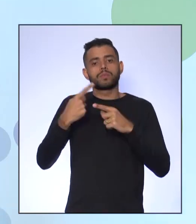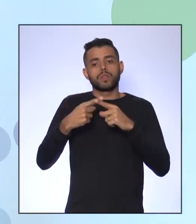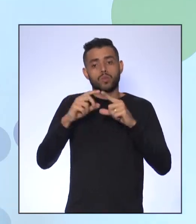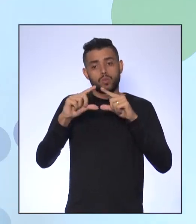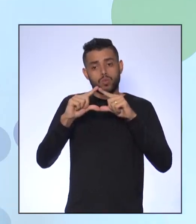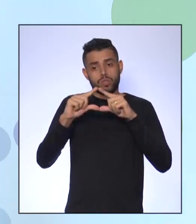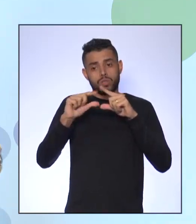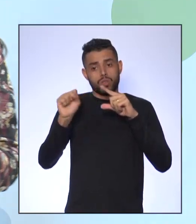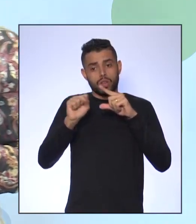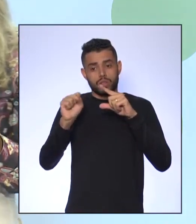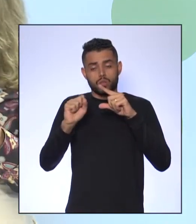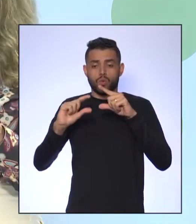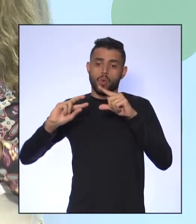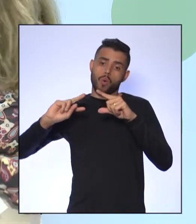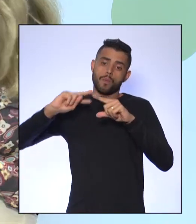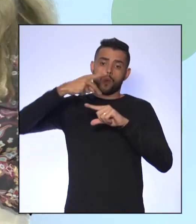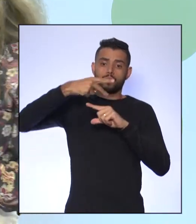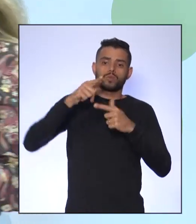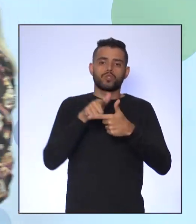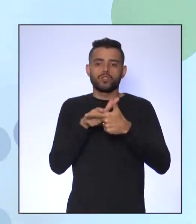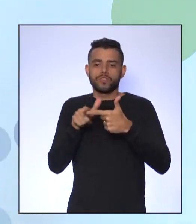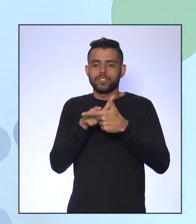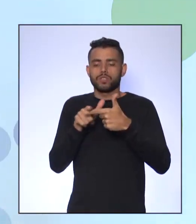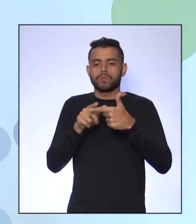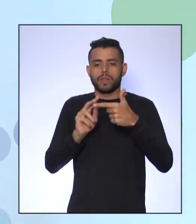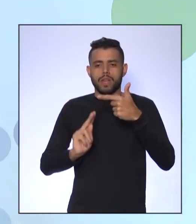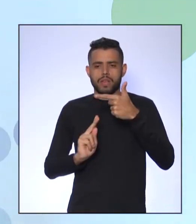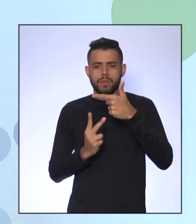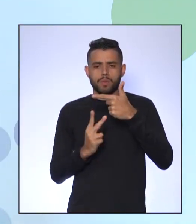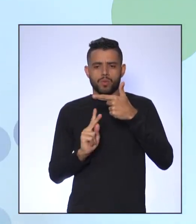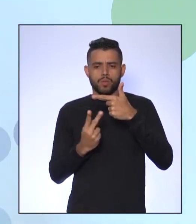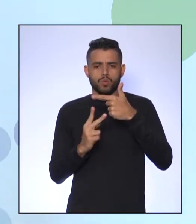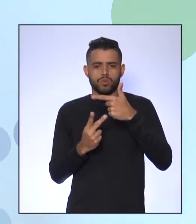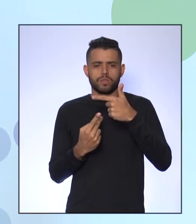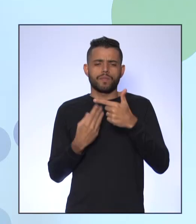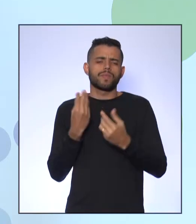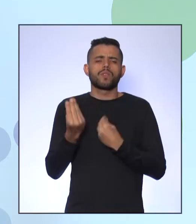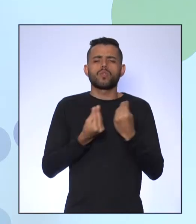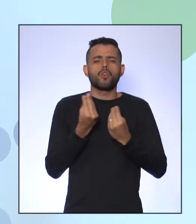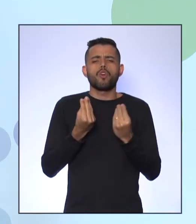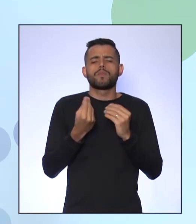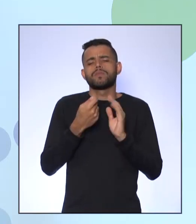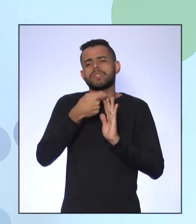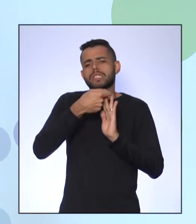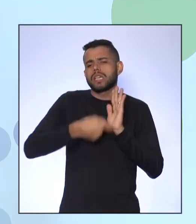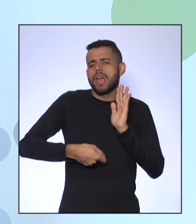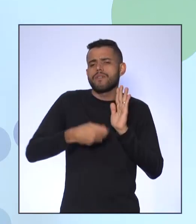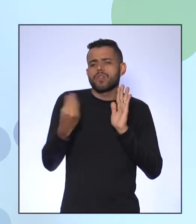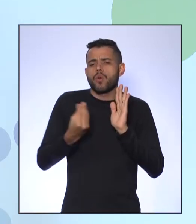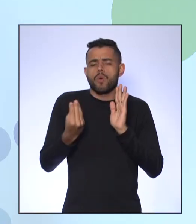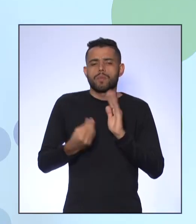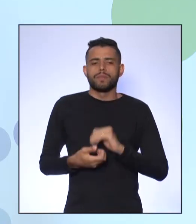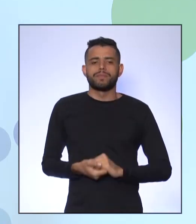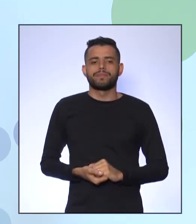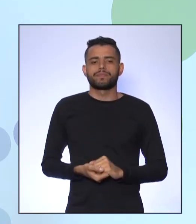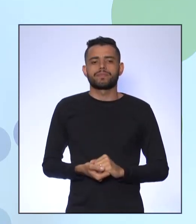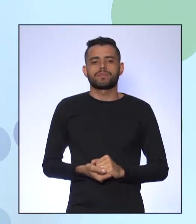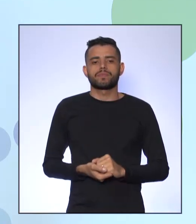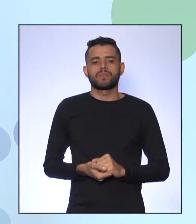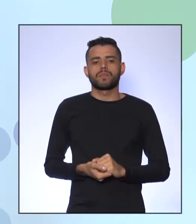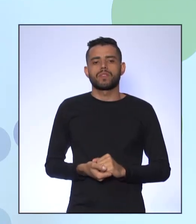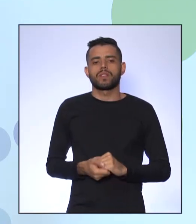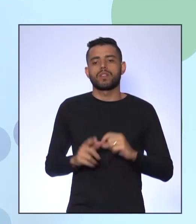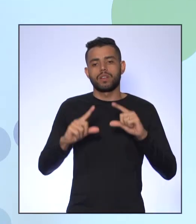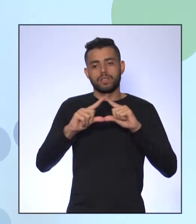oposto dividido pela hipotenusa. Então, como é que a gente escreve essa relação? A gente escreve como seno